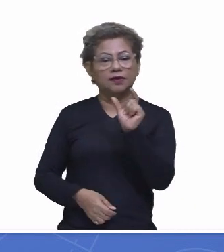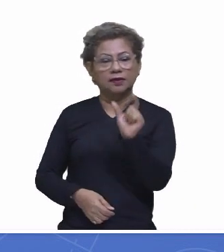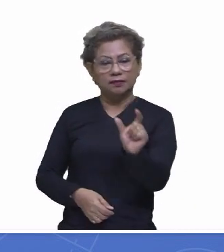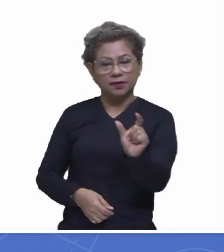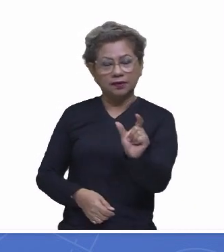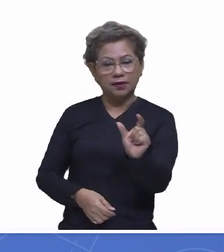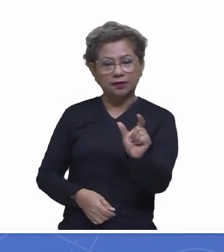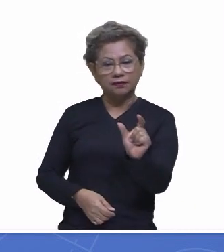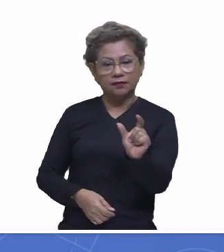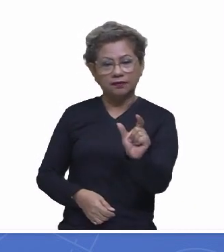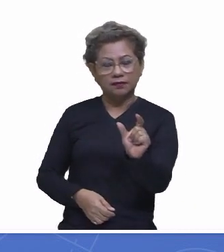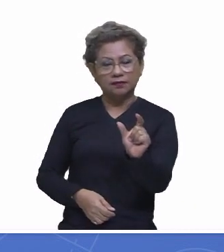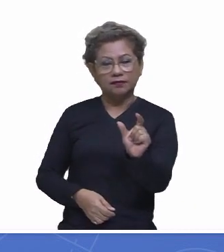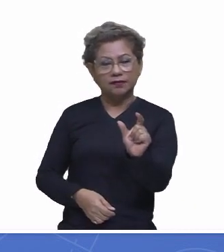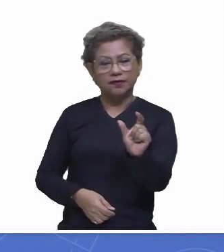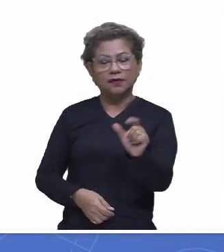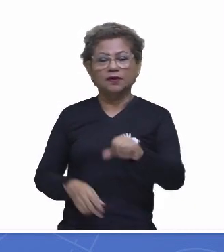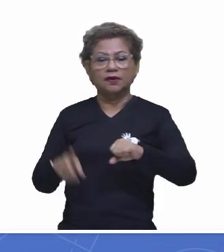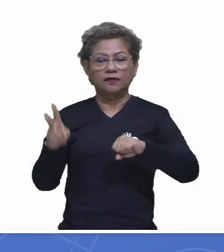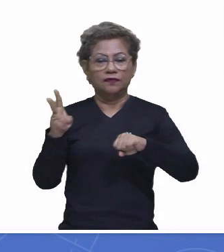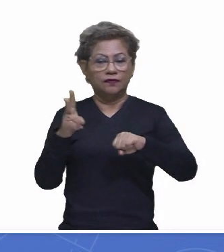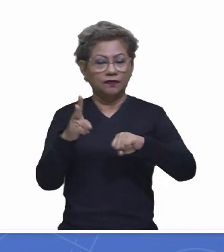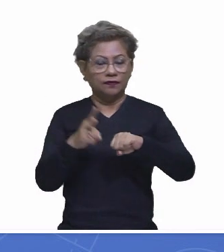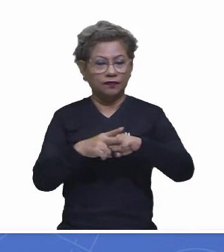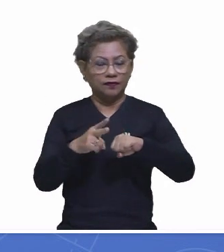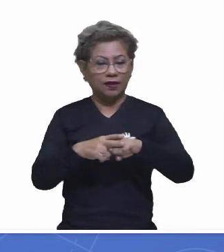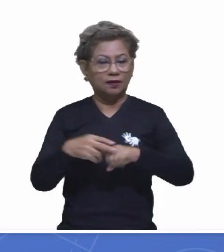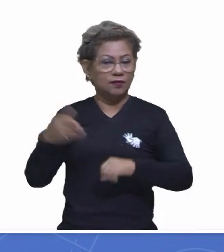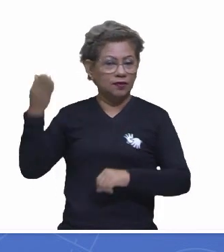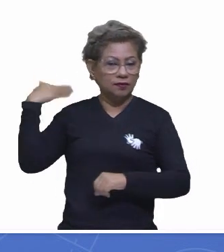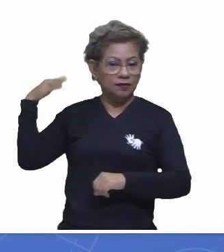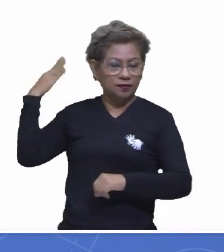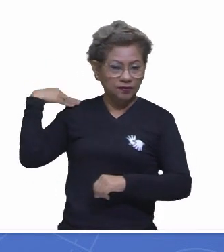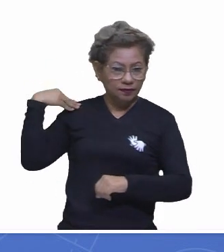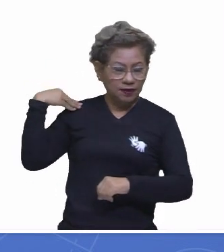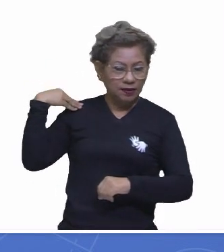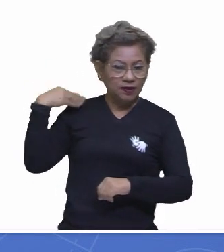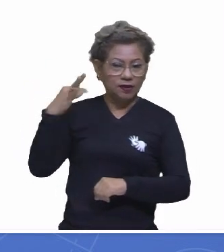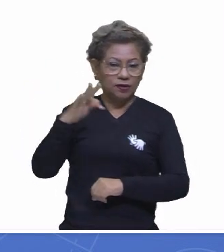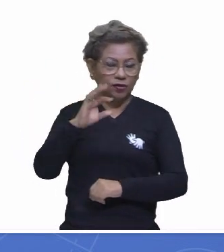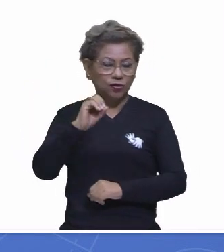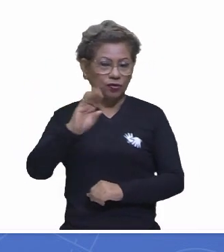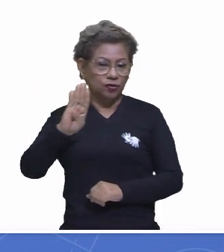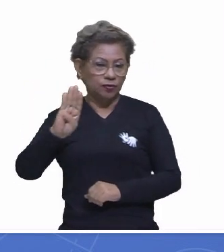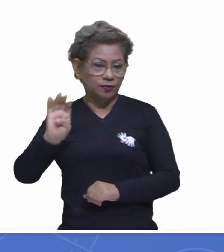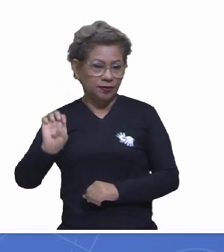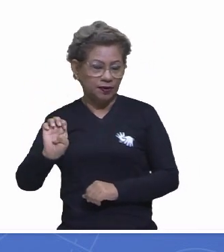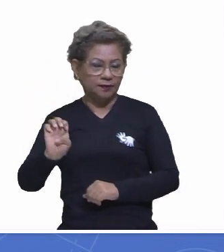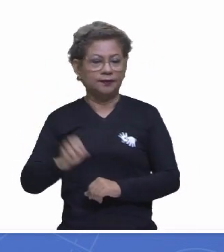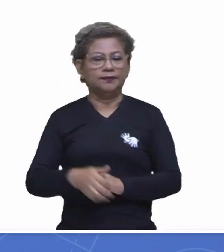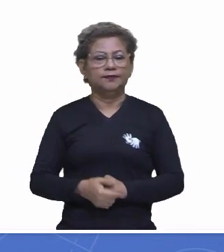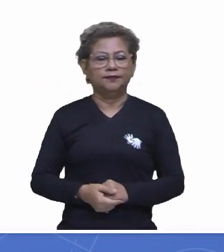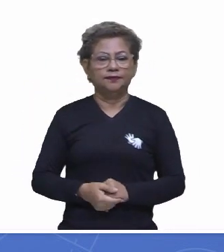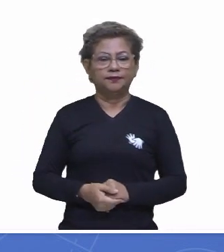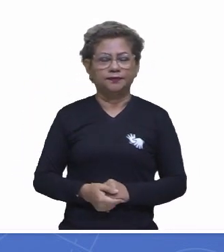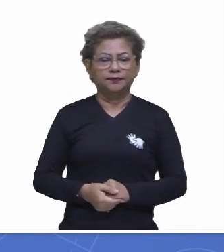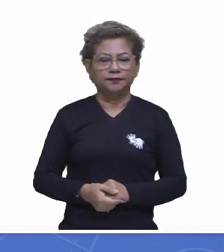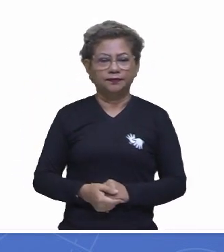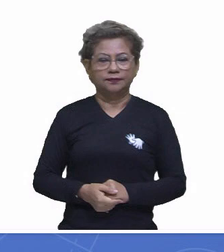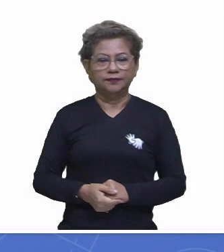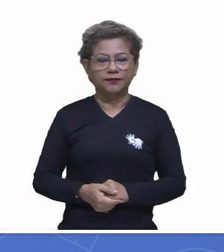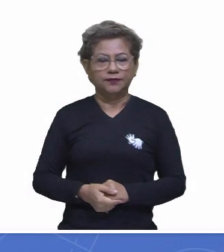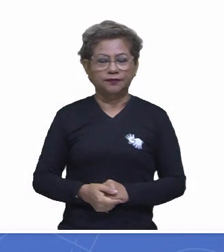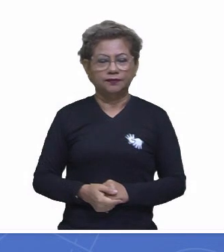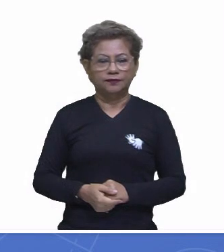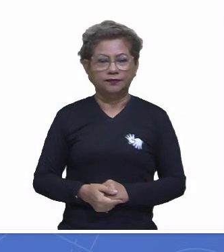a definição de past continuous é o verbo to be no passado, mais o verbo principal acrescido de ing. My cousins, então